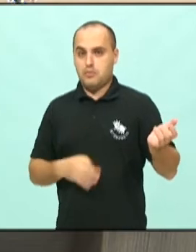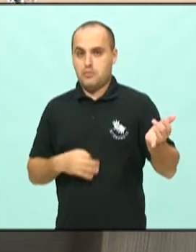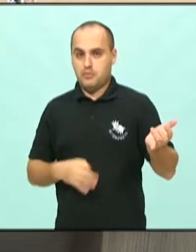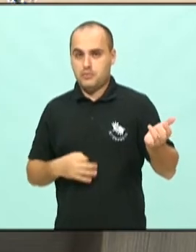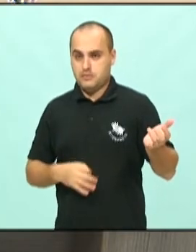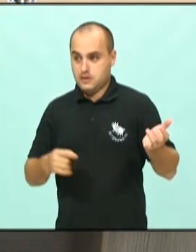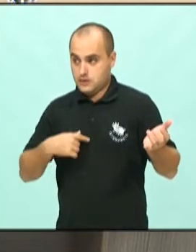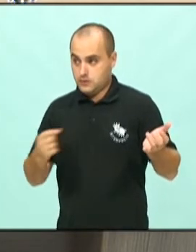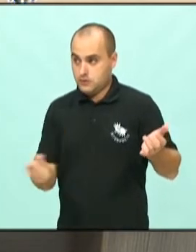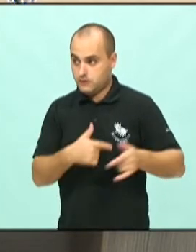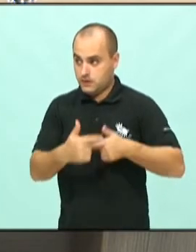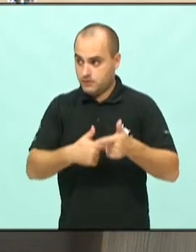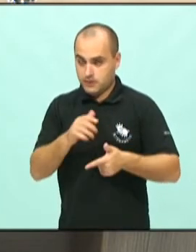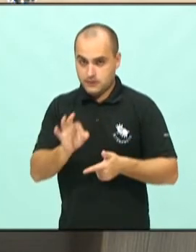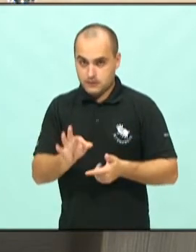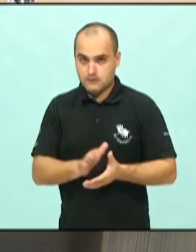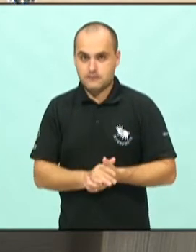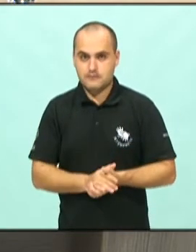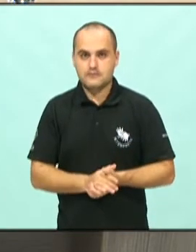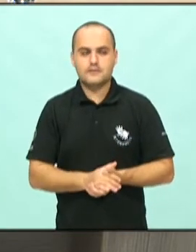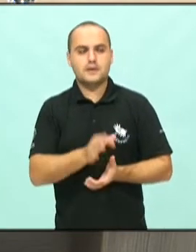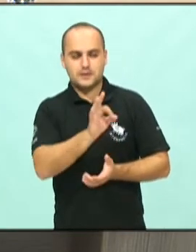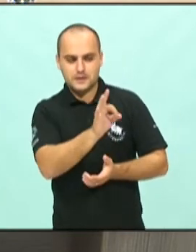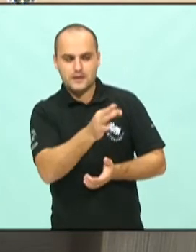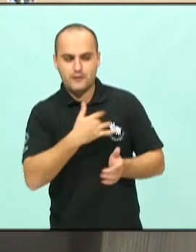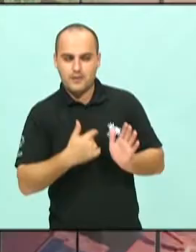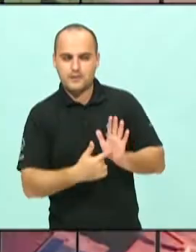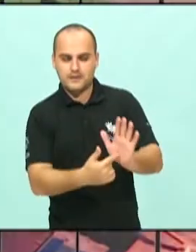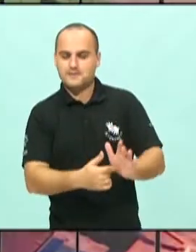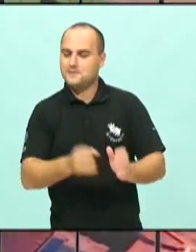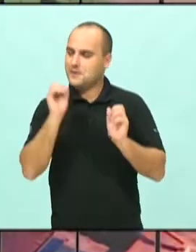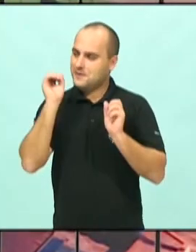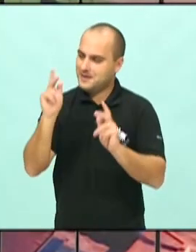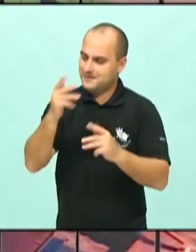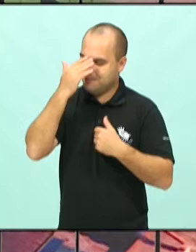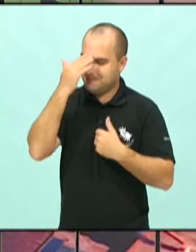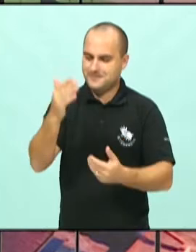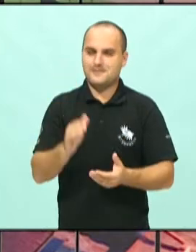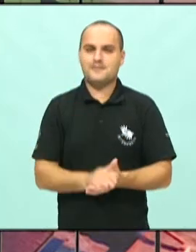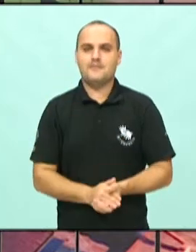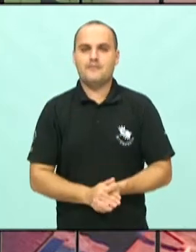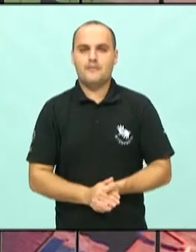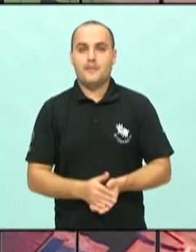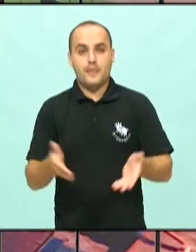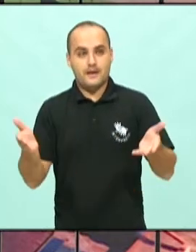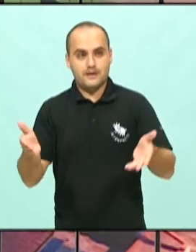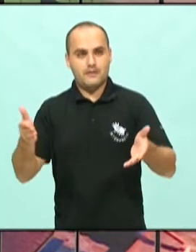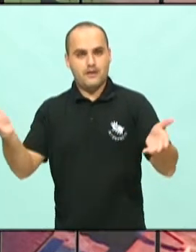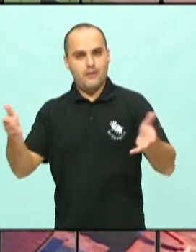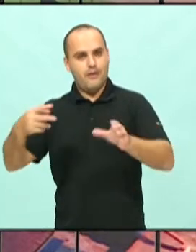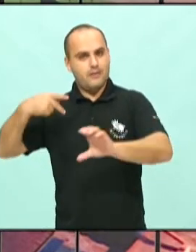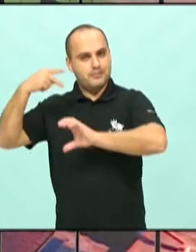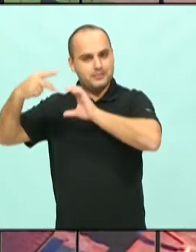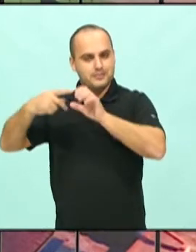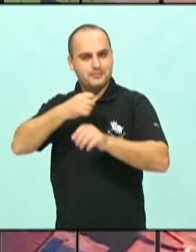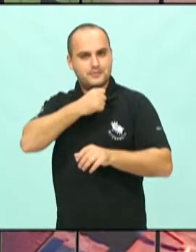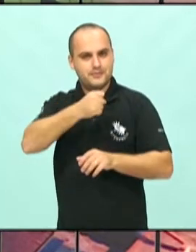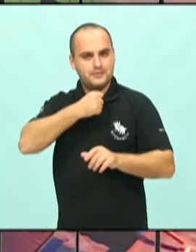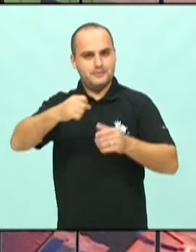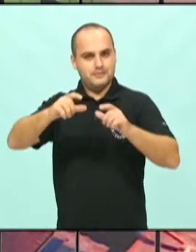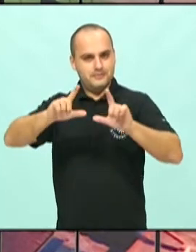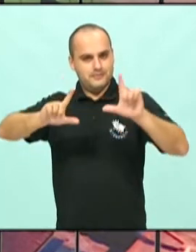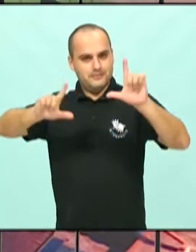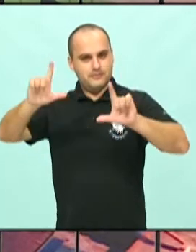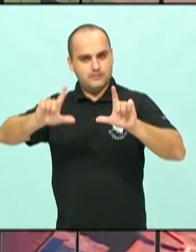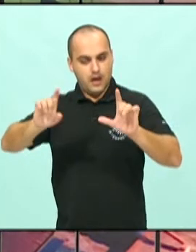teu novo trabalho instrumental, é isso? Apresentar uma música inédita do trabalho novo. Tá bom, então. Bom, O Câmara Aberta vai ficando por aqui.